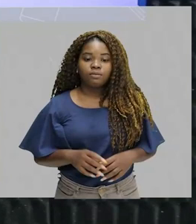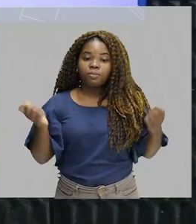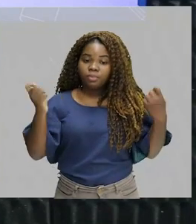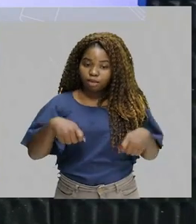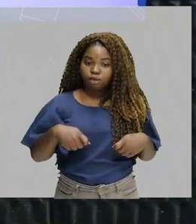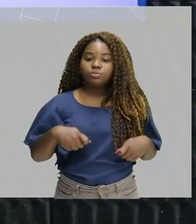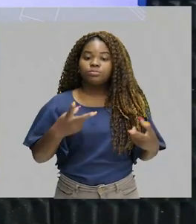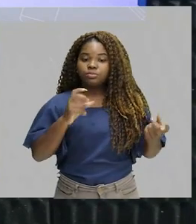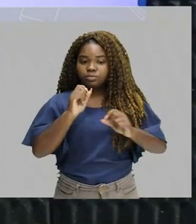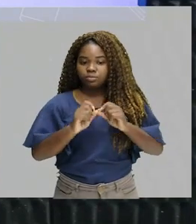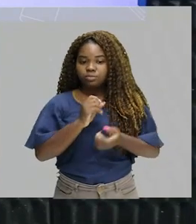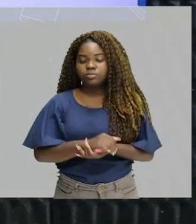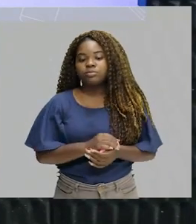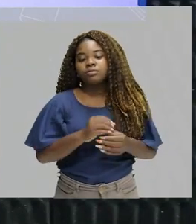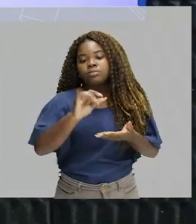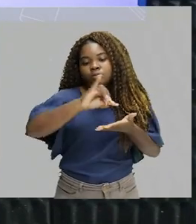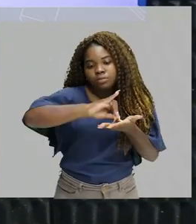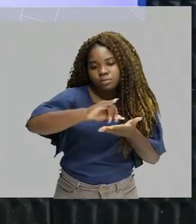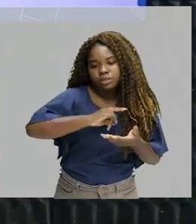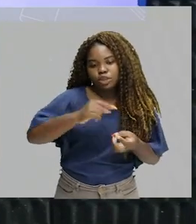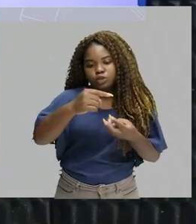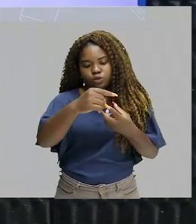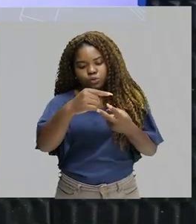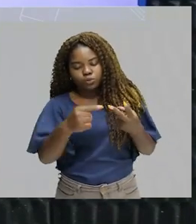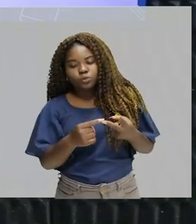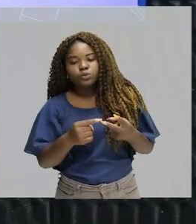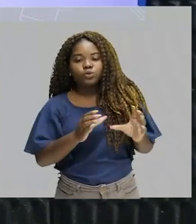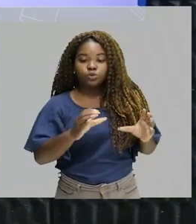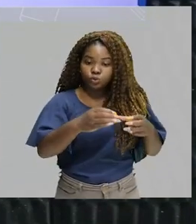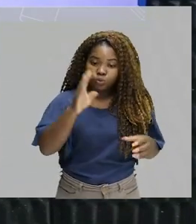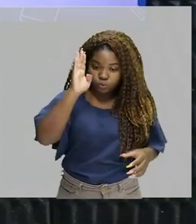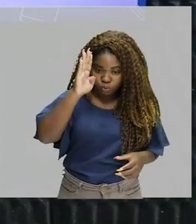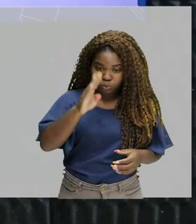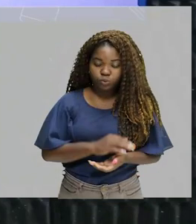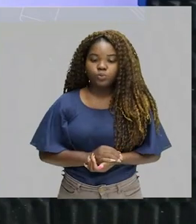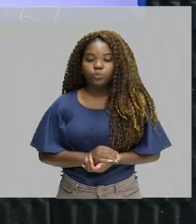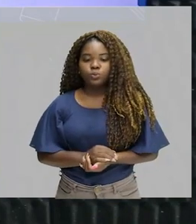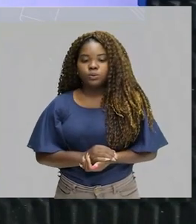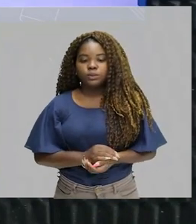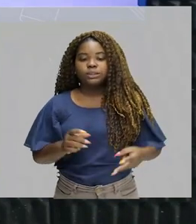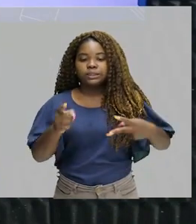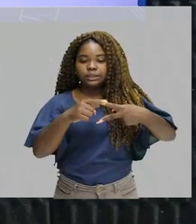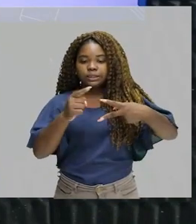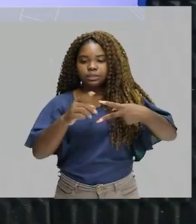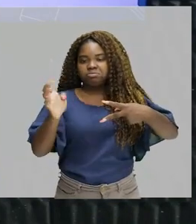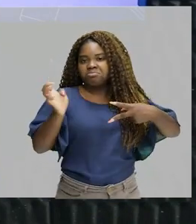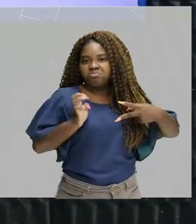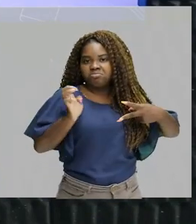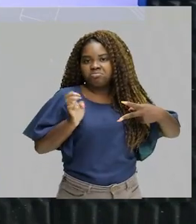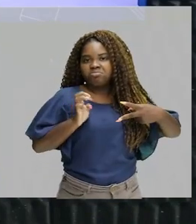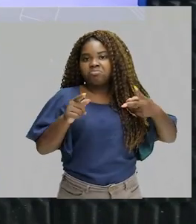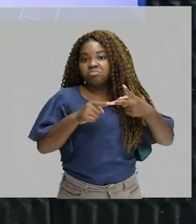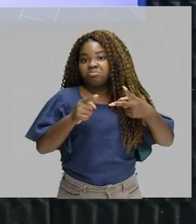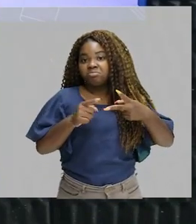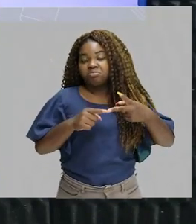afirmar que no capitalismo Existem duas classes fundamentais a burguesia e